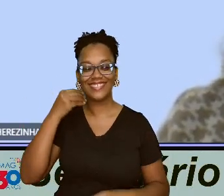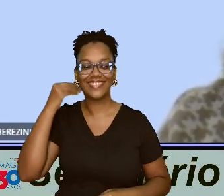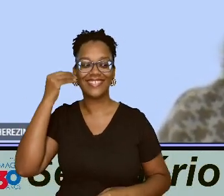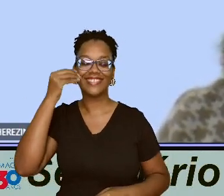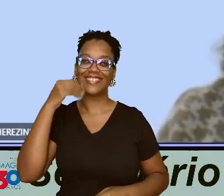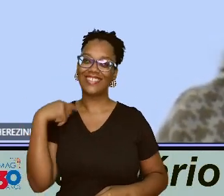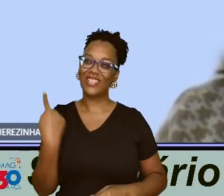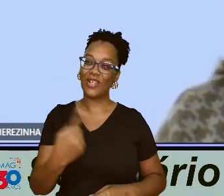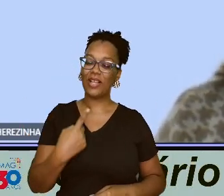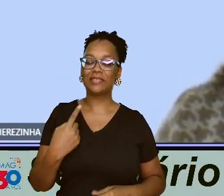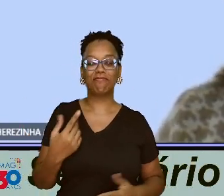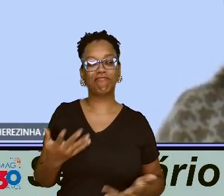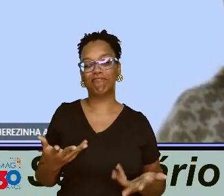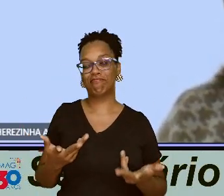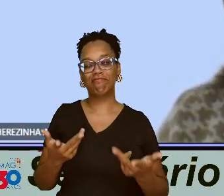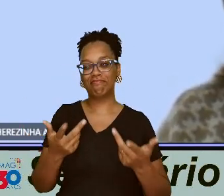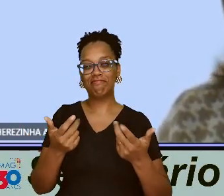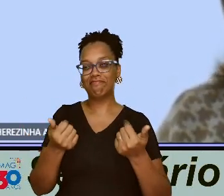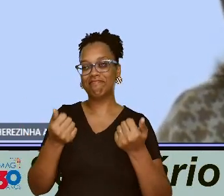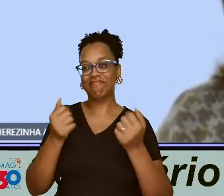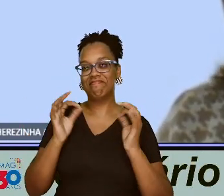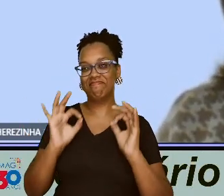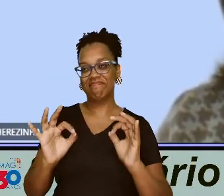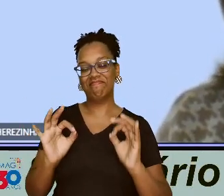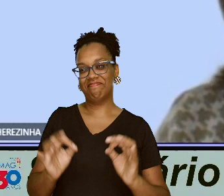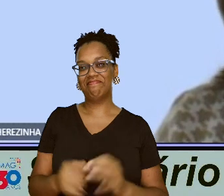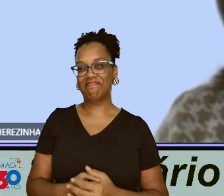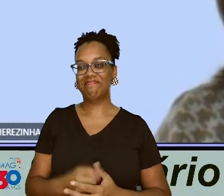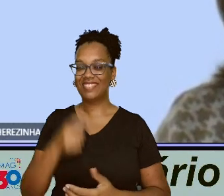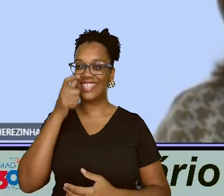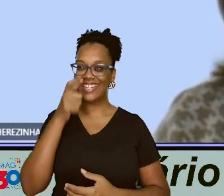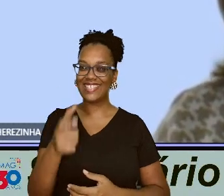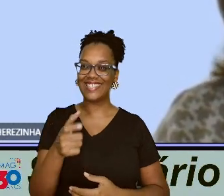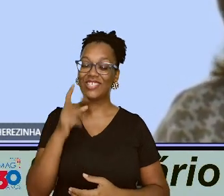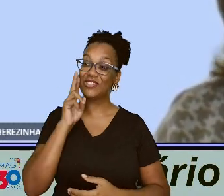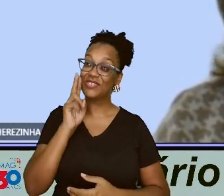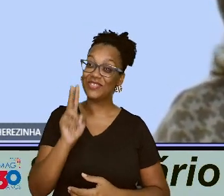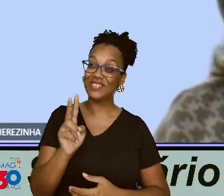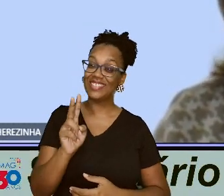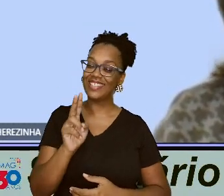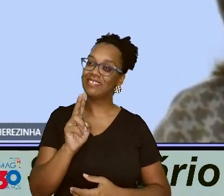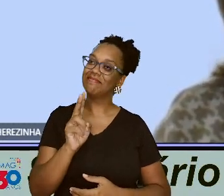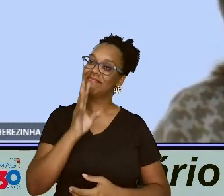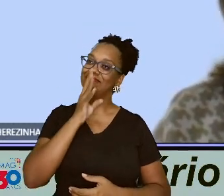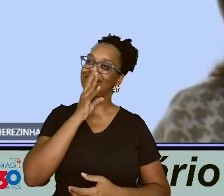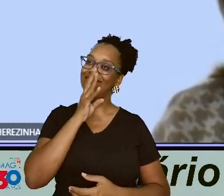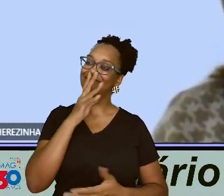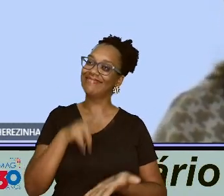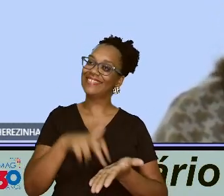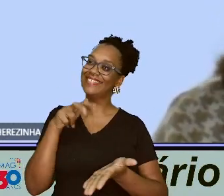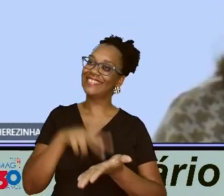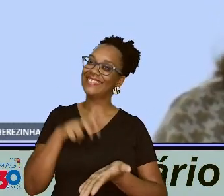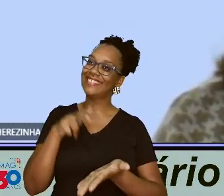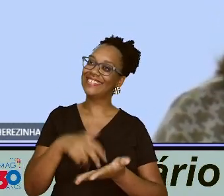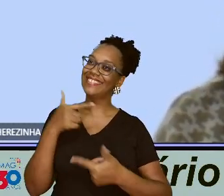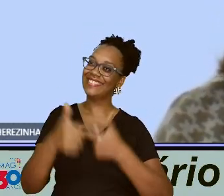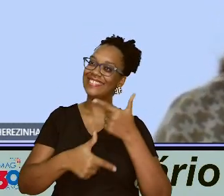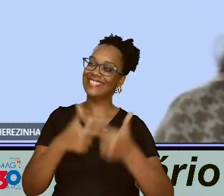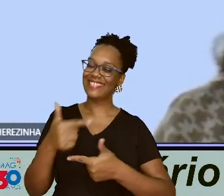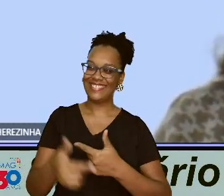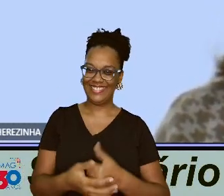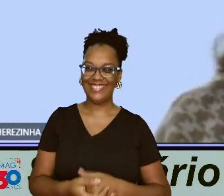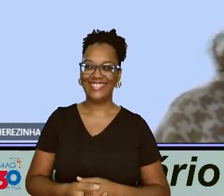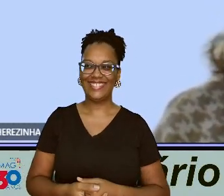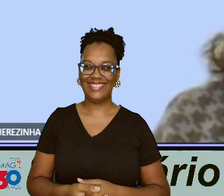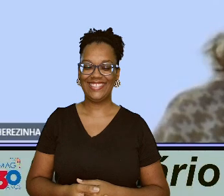Então, foi realmente muito rico e bem interessante de ver como empolgou esse trabalho, né? E